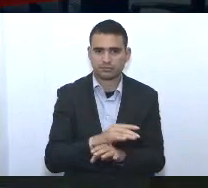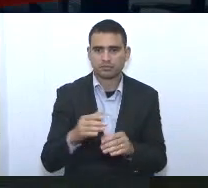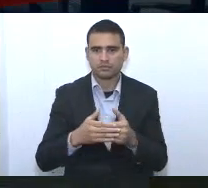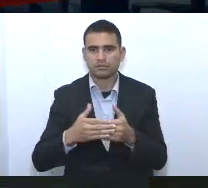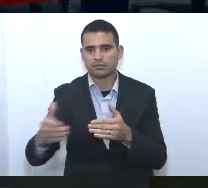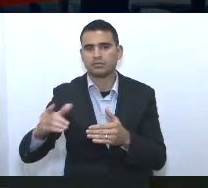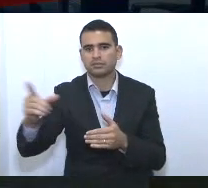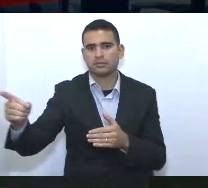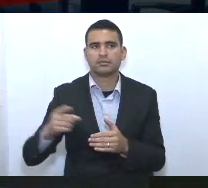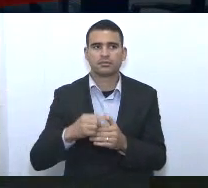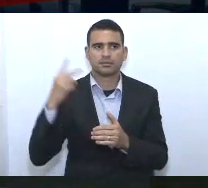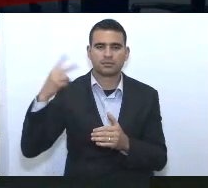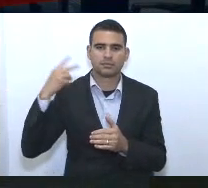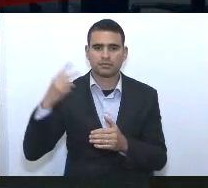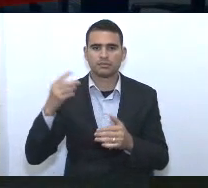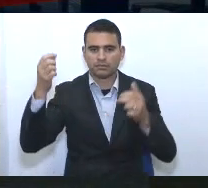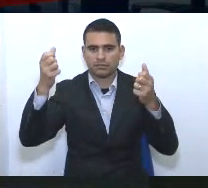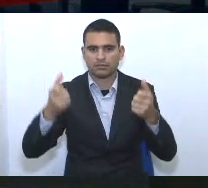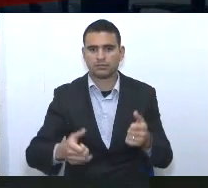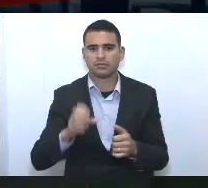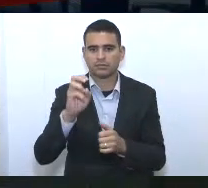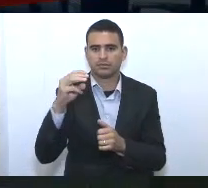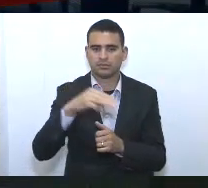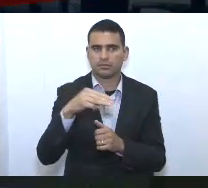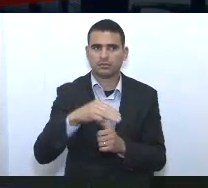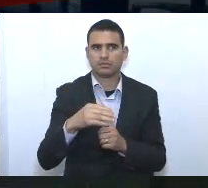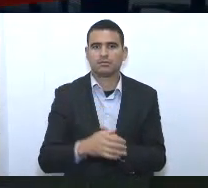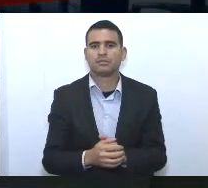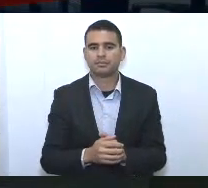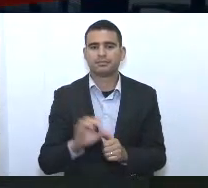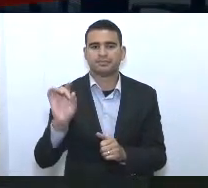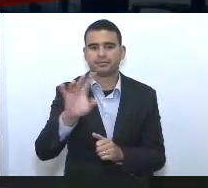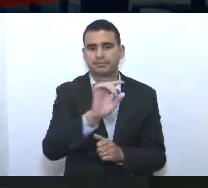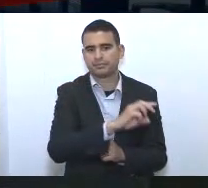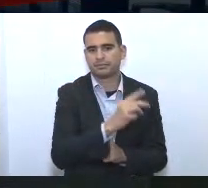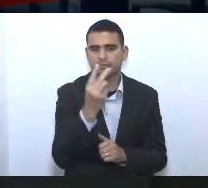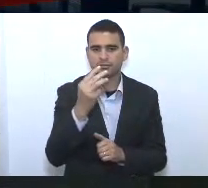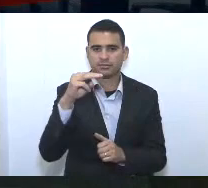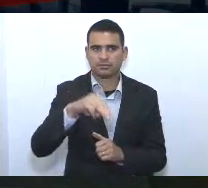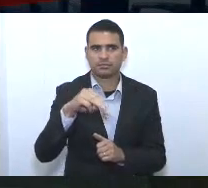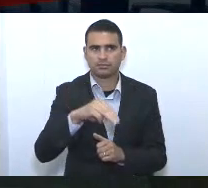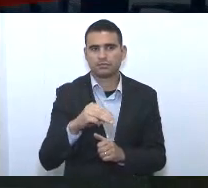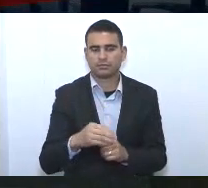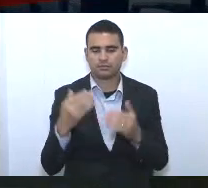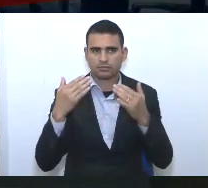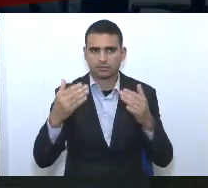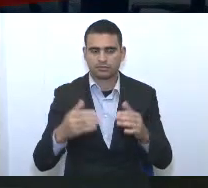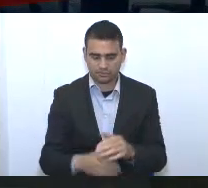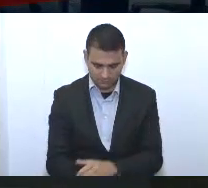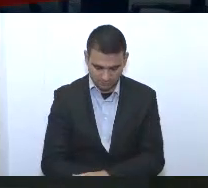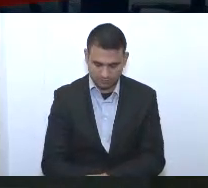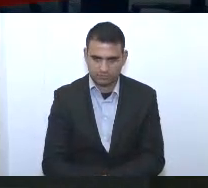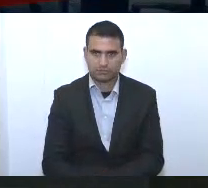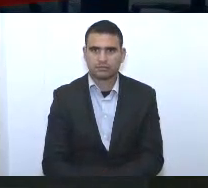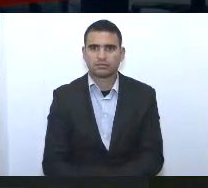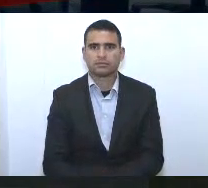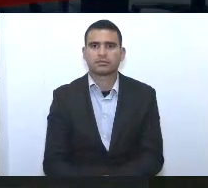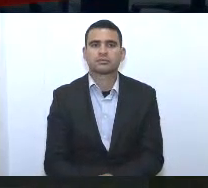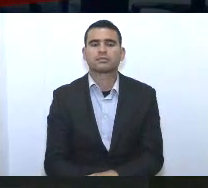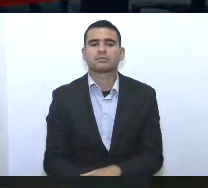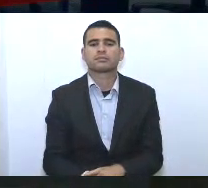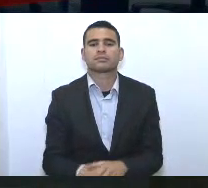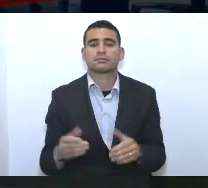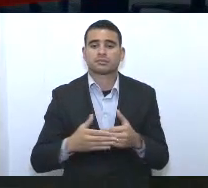caso queiram, por 5 minutos, e aos demais interessados, por 2 minutos. Na sequência, o secretário efetuará os